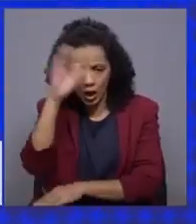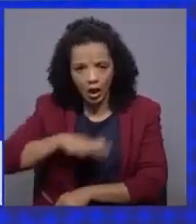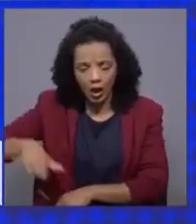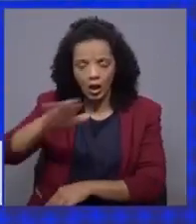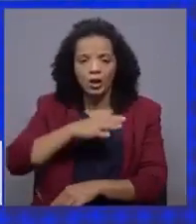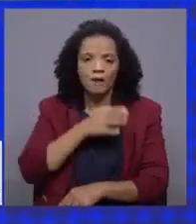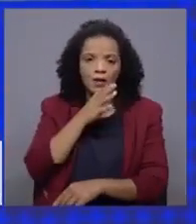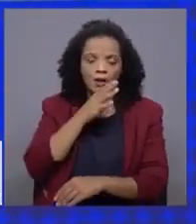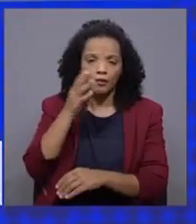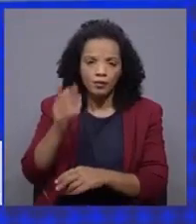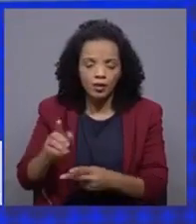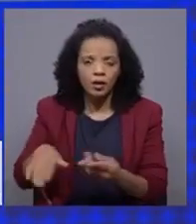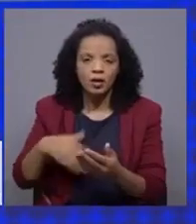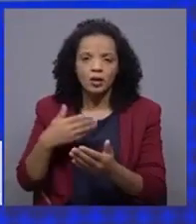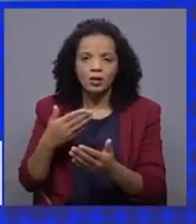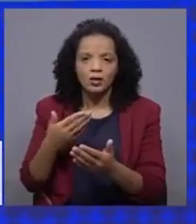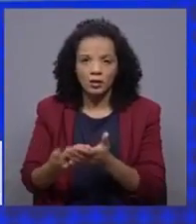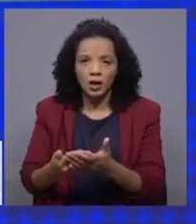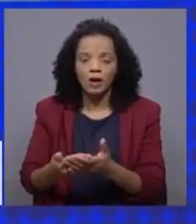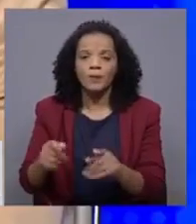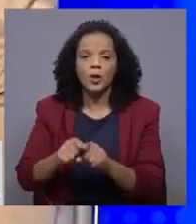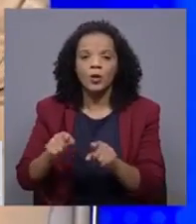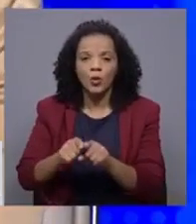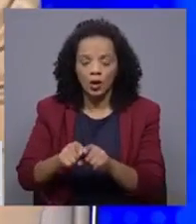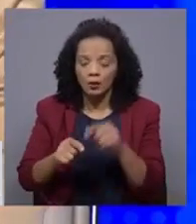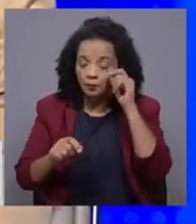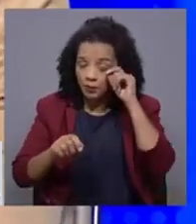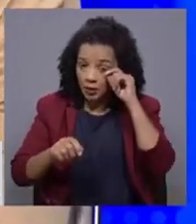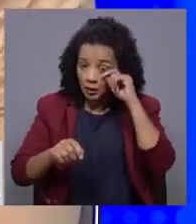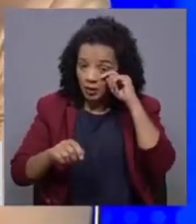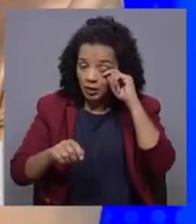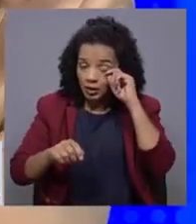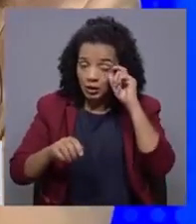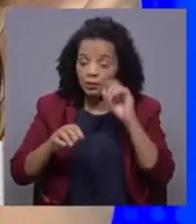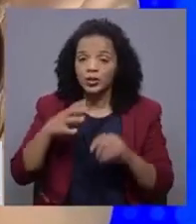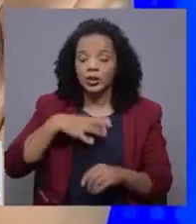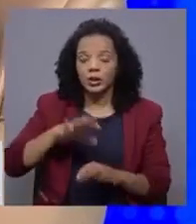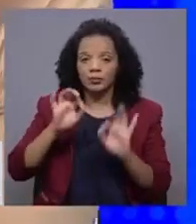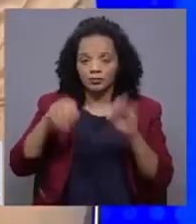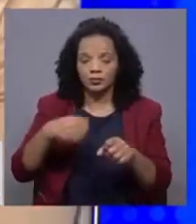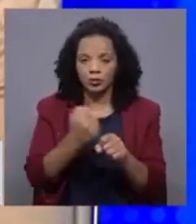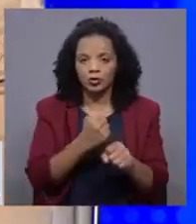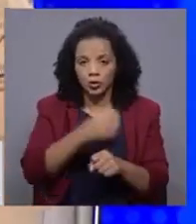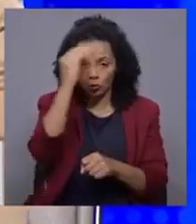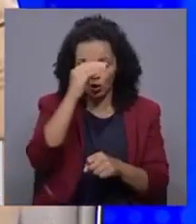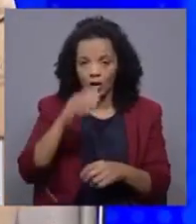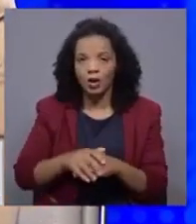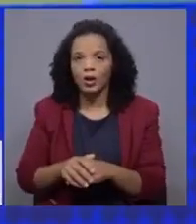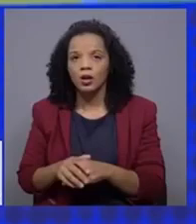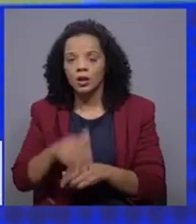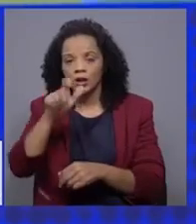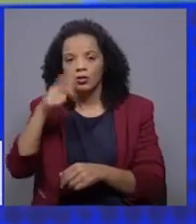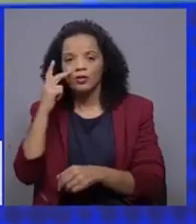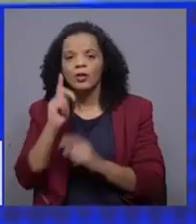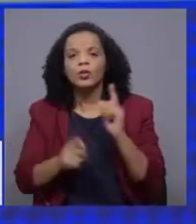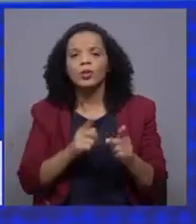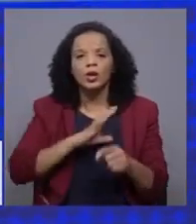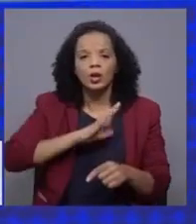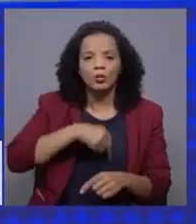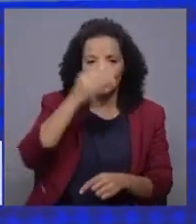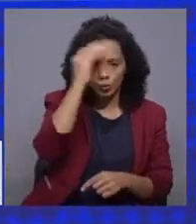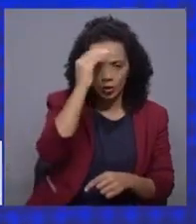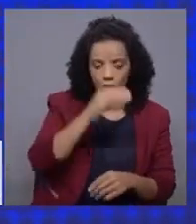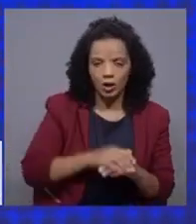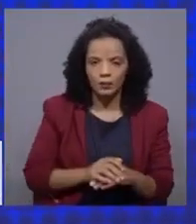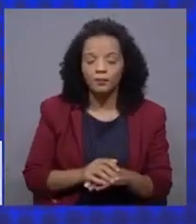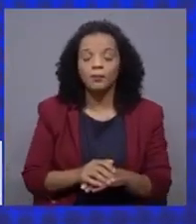para diminuirmos a coesão territorial que existe no nosso país, a nível social, a mesma coisa. As atividades do mundo rural não